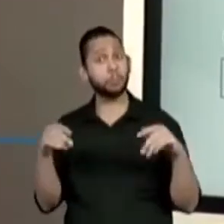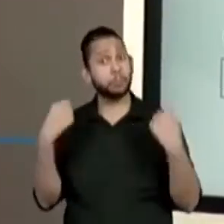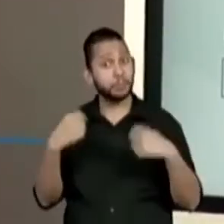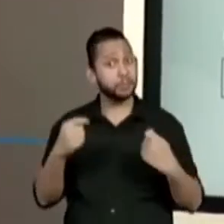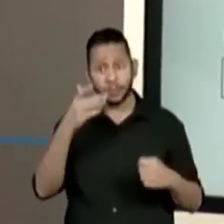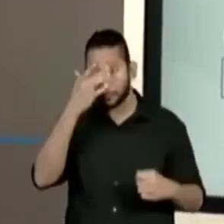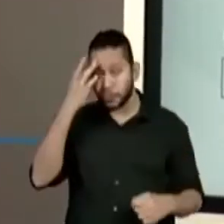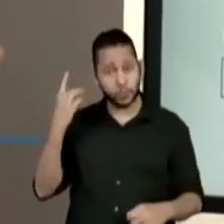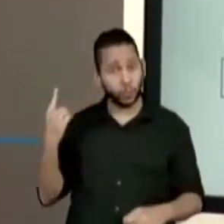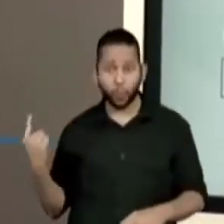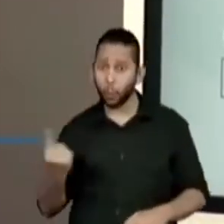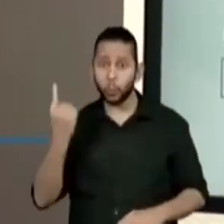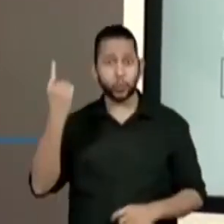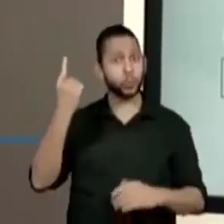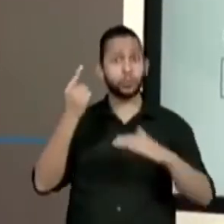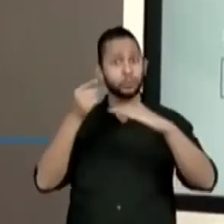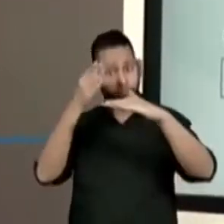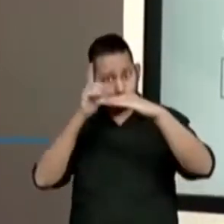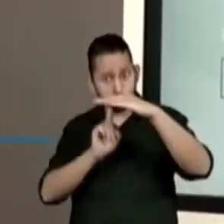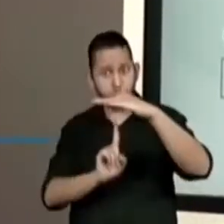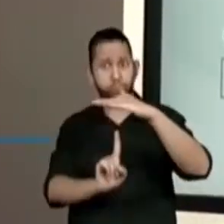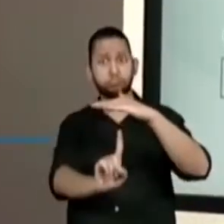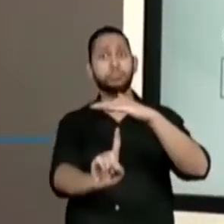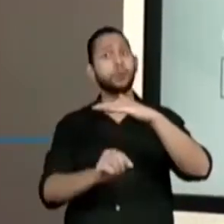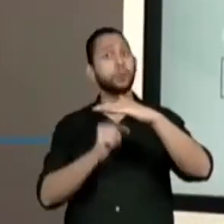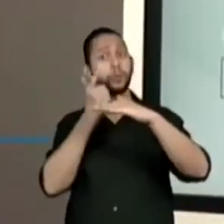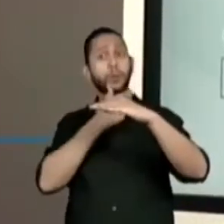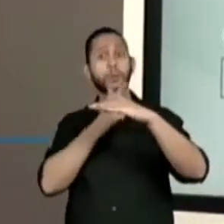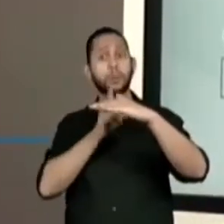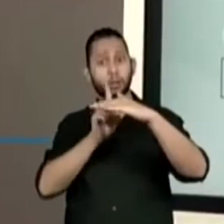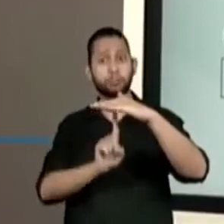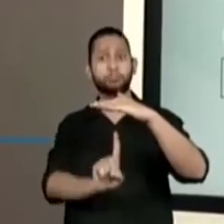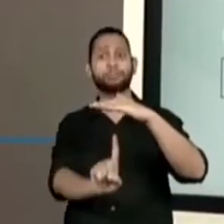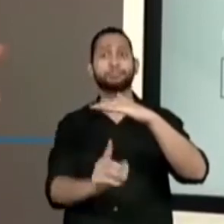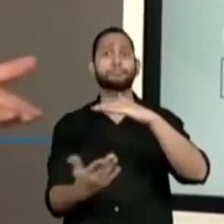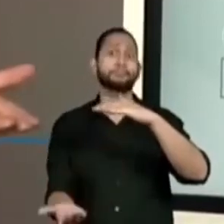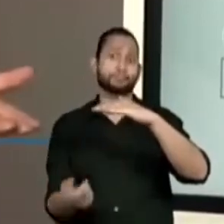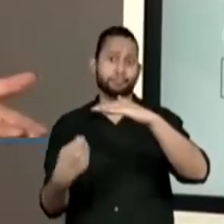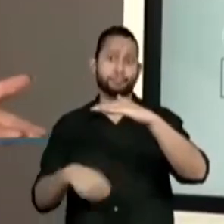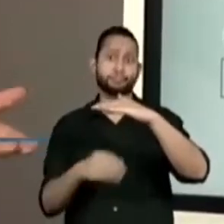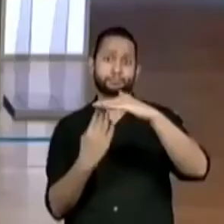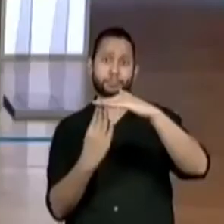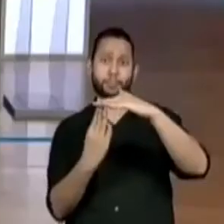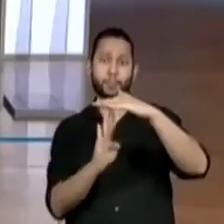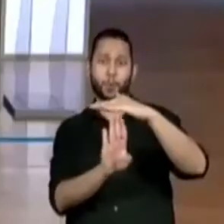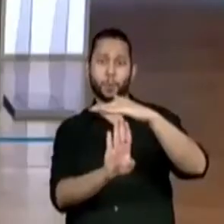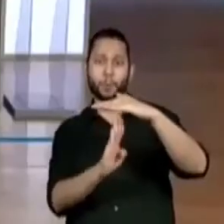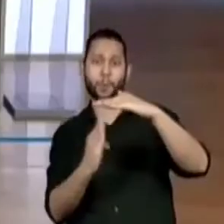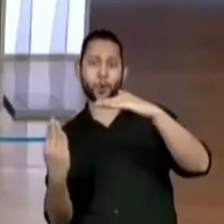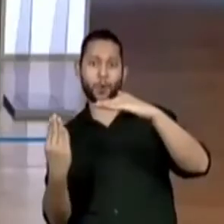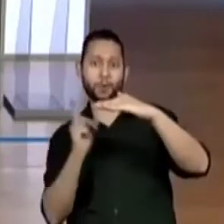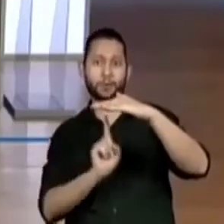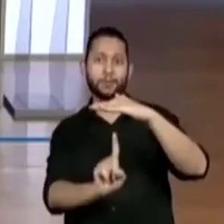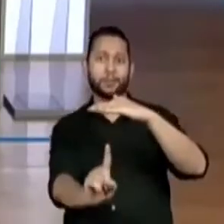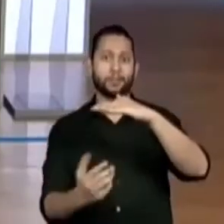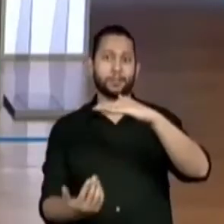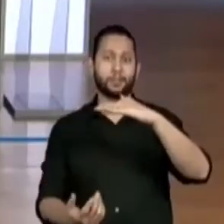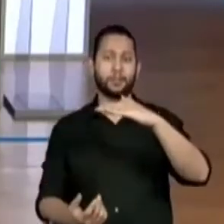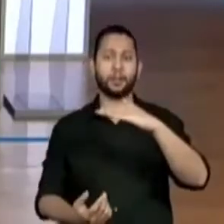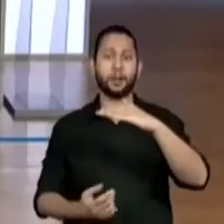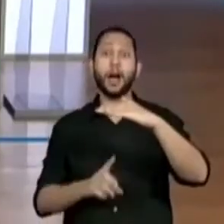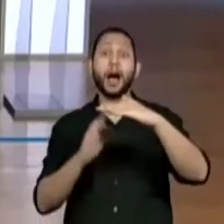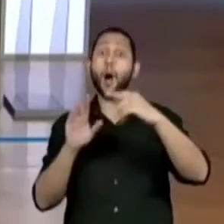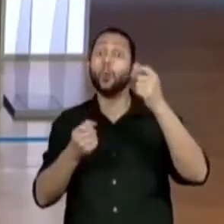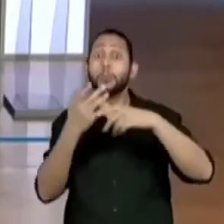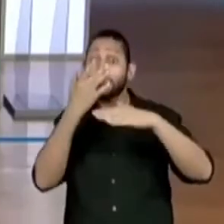de todos os tamanhos, de todas as alturas, consigam passar pela porta. Certo, Pro? Isso mesmo. Uns com mais facilidade,